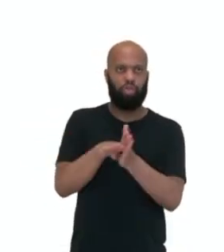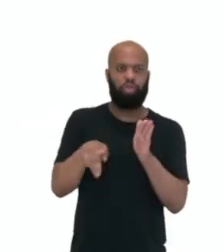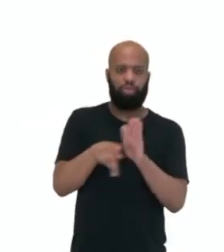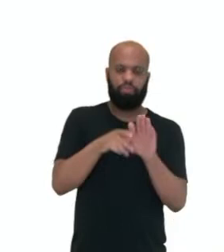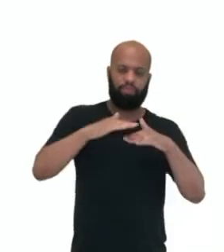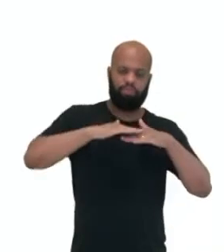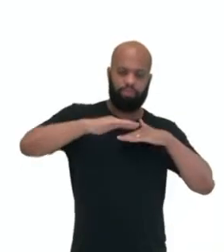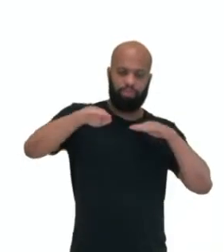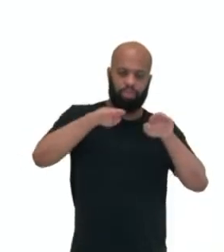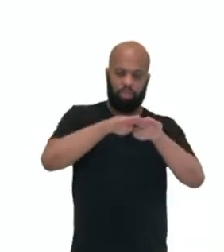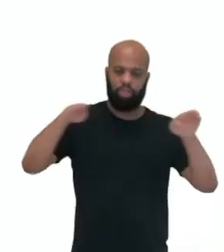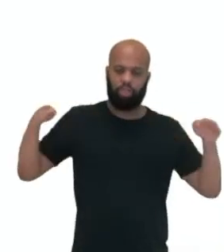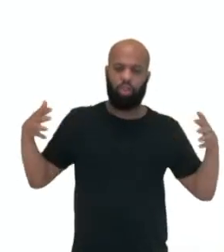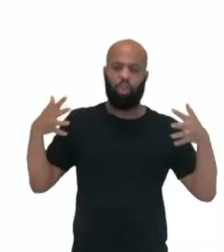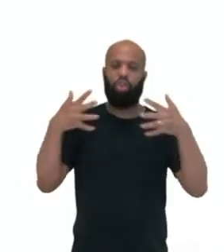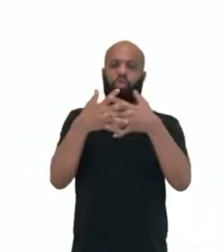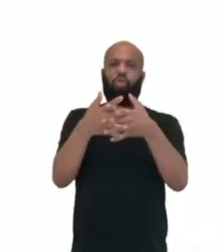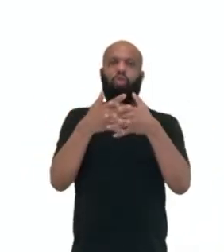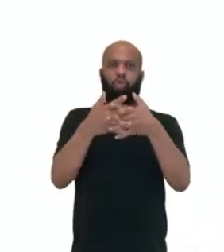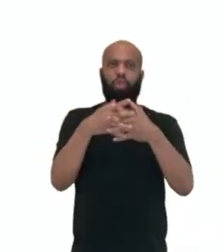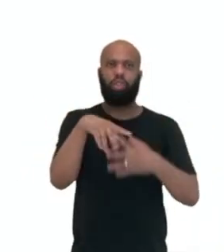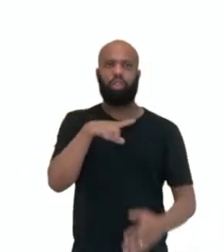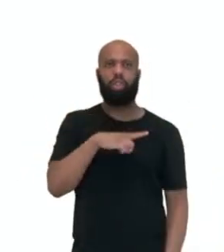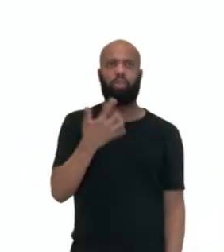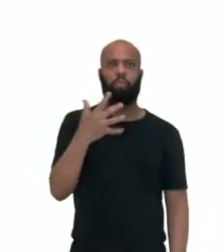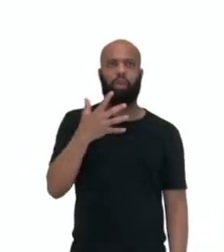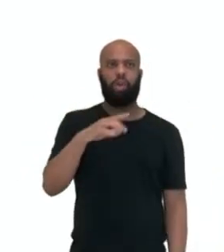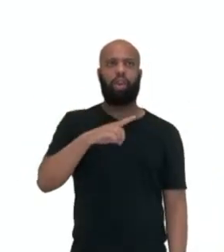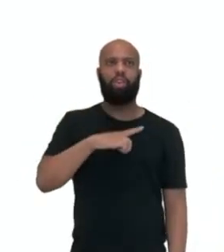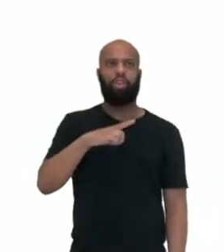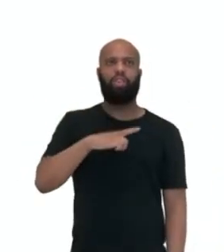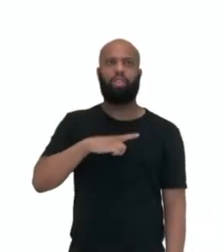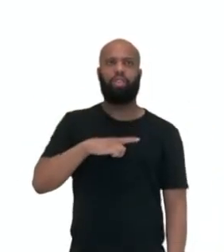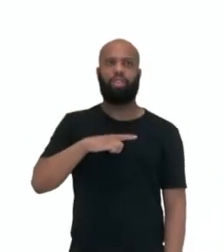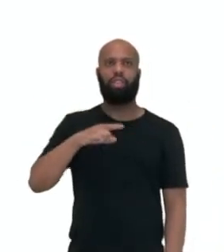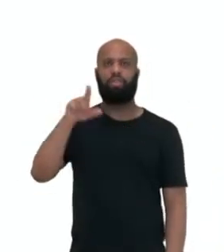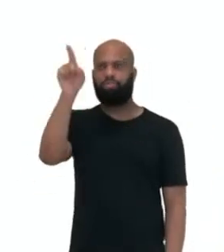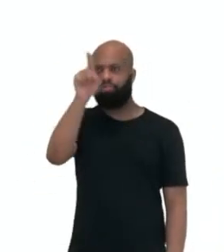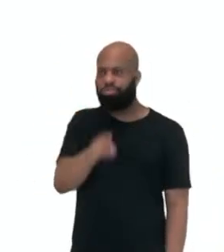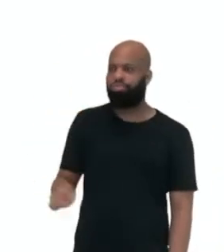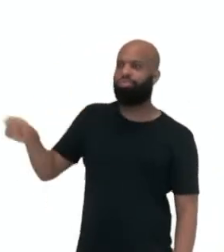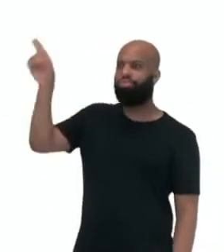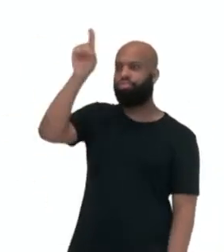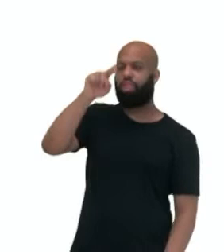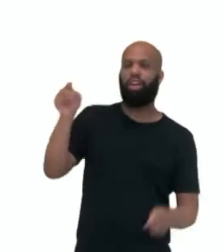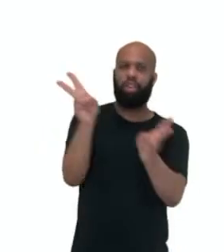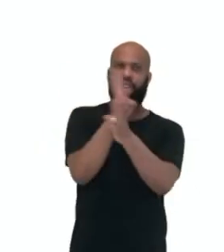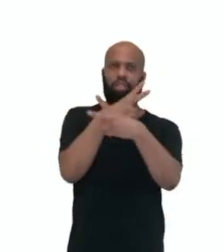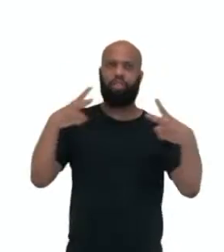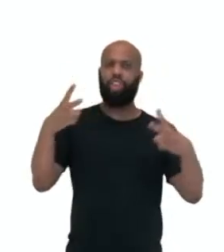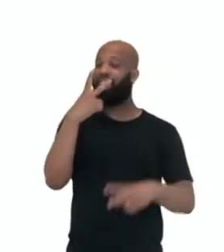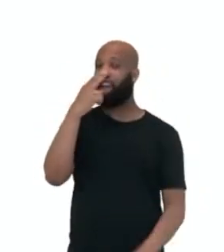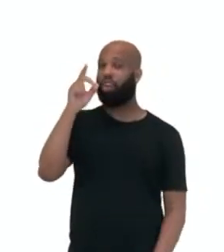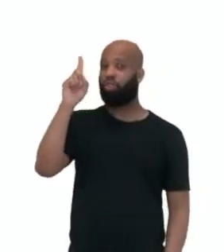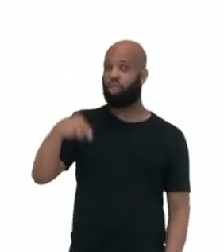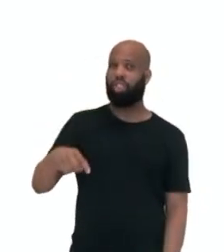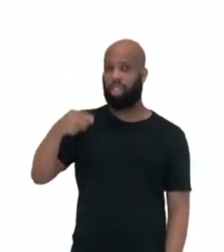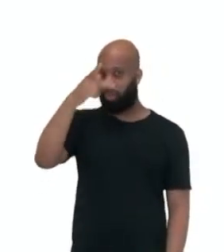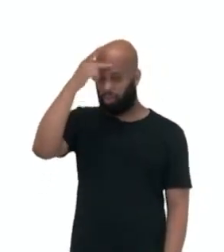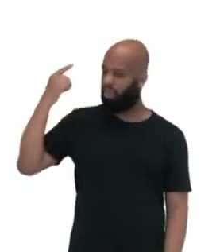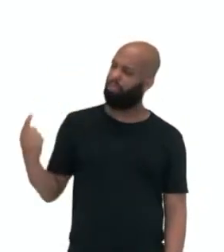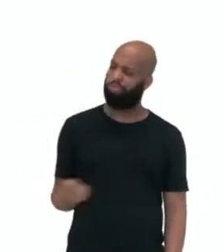confunde cerca de 30 moinhos de vento com gigantes, decidindo enfrentá-los